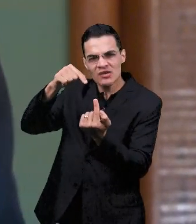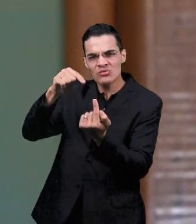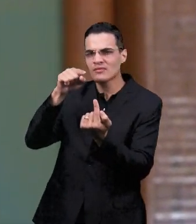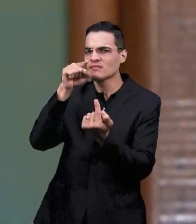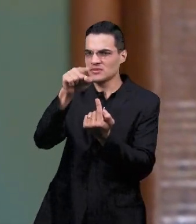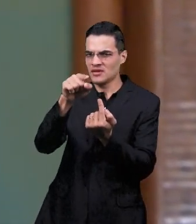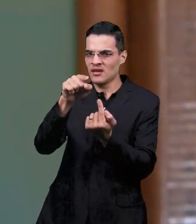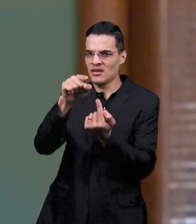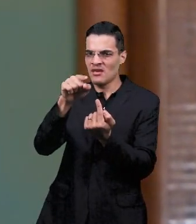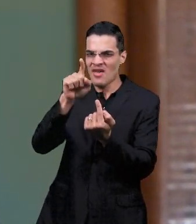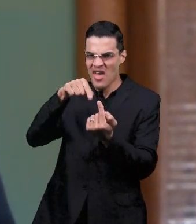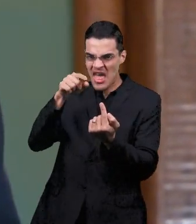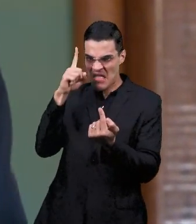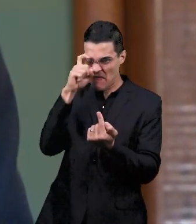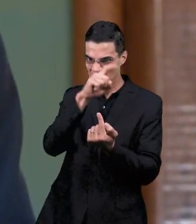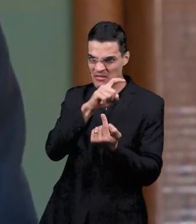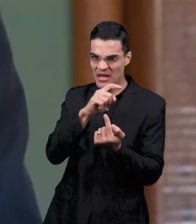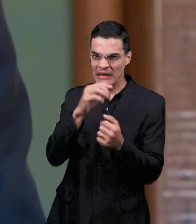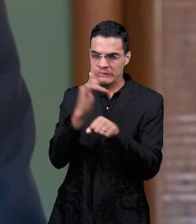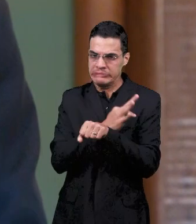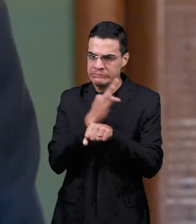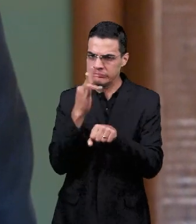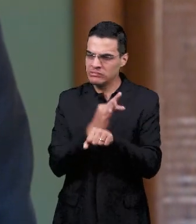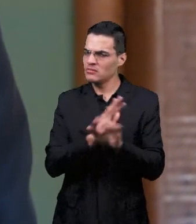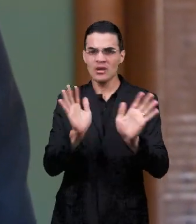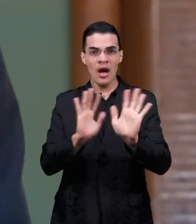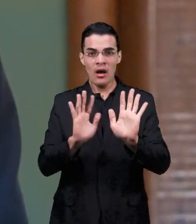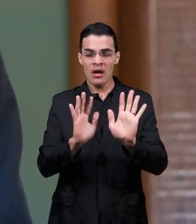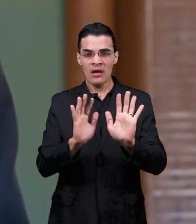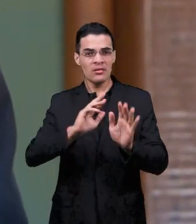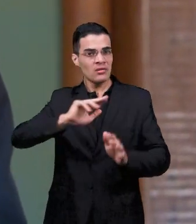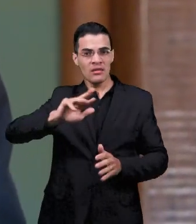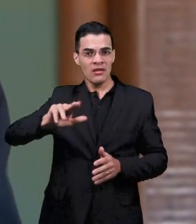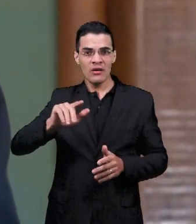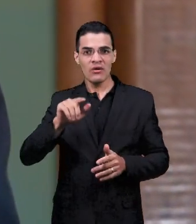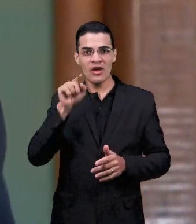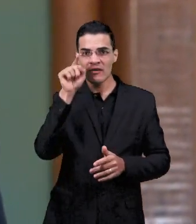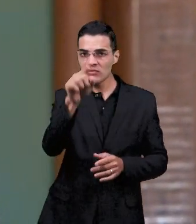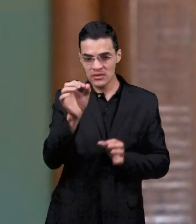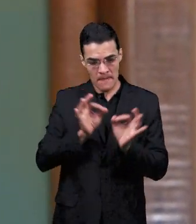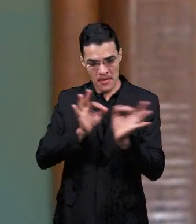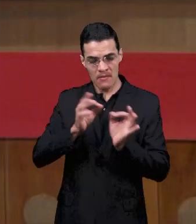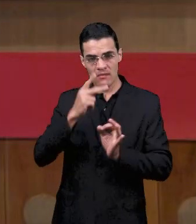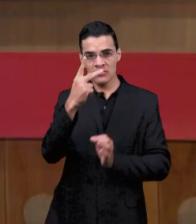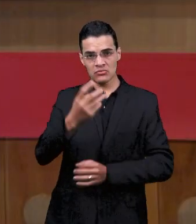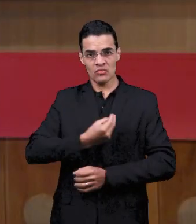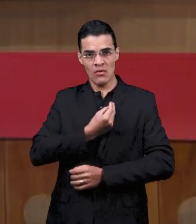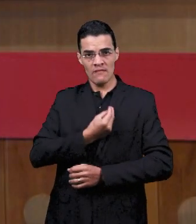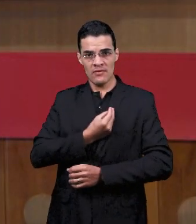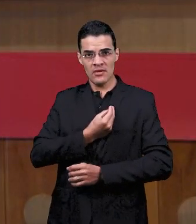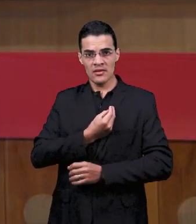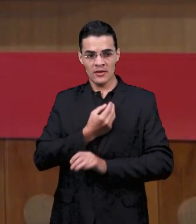uma proteção, é você se separar para o Deus que te salvou.